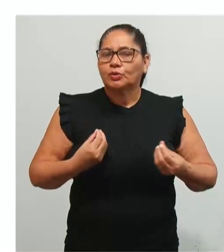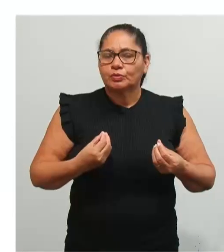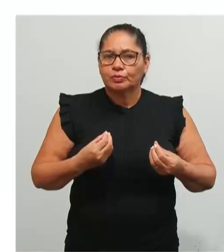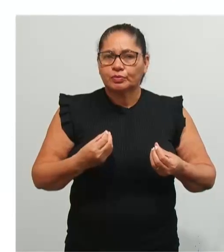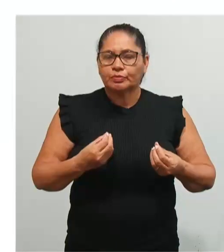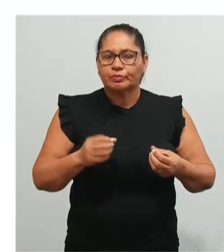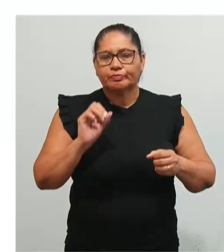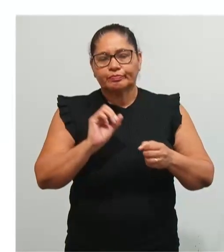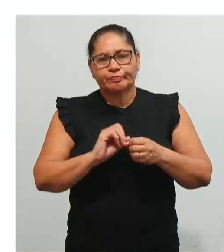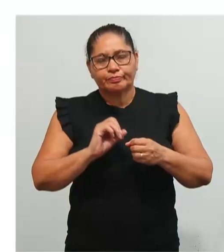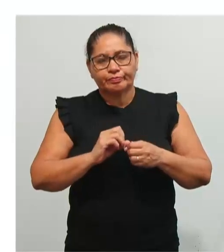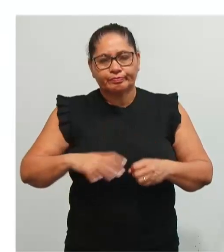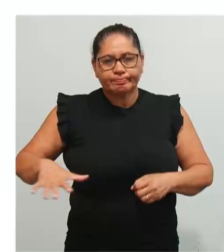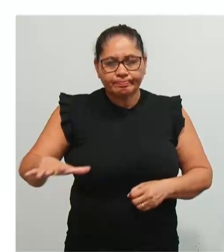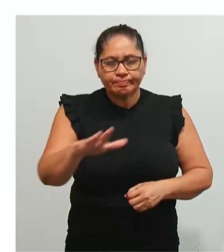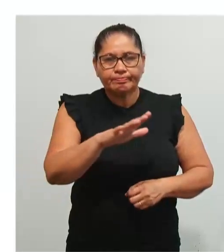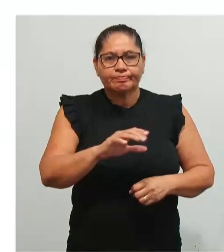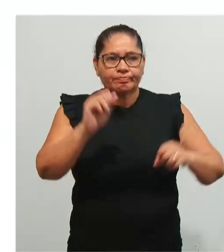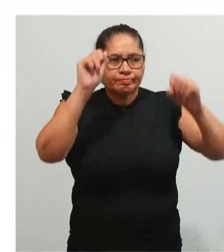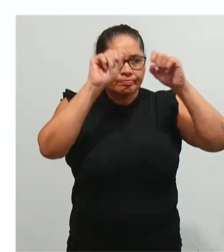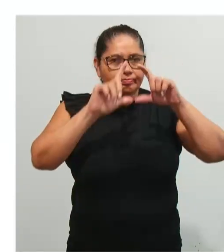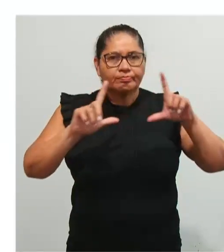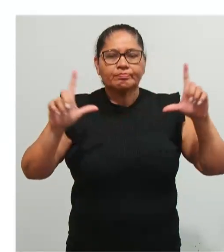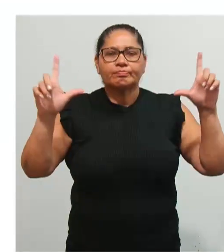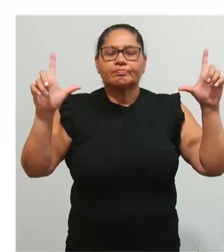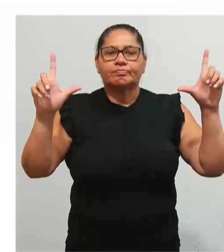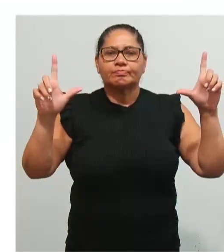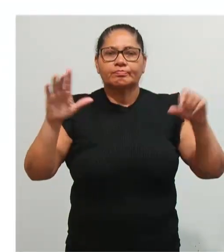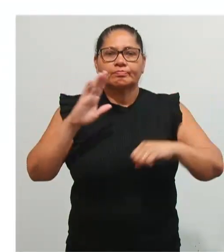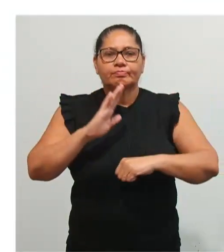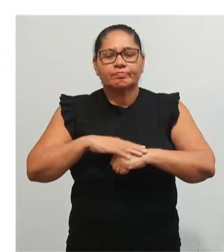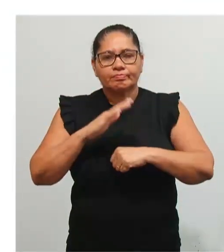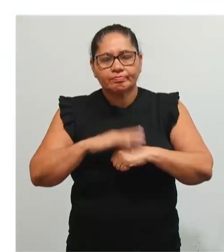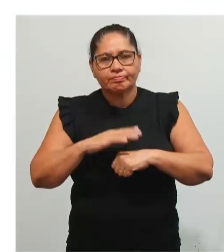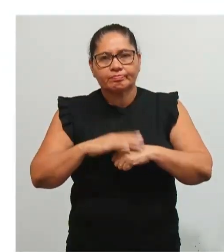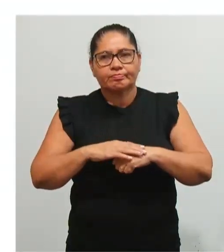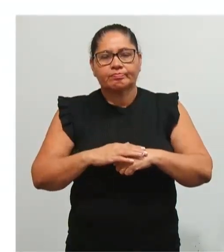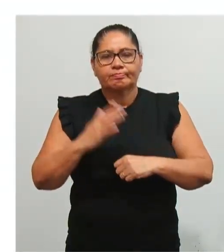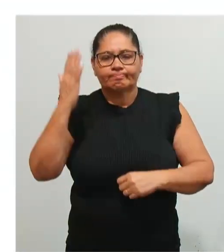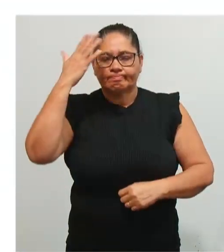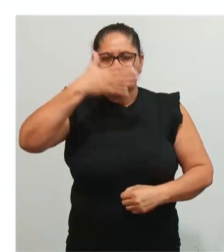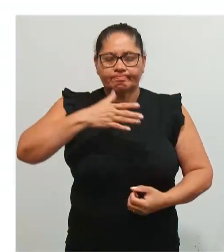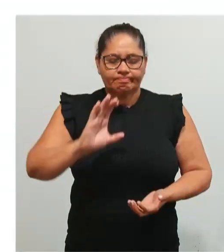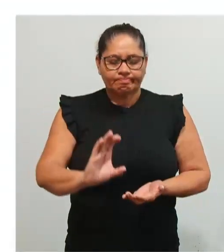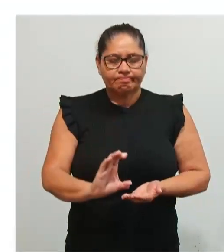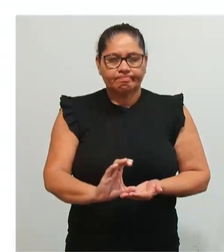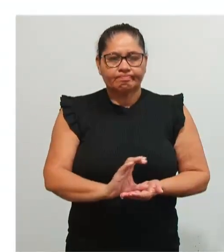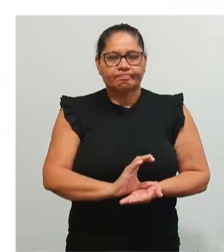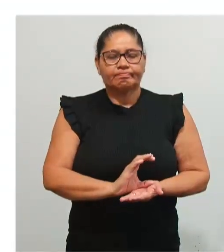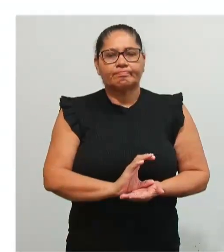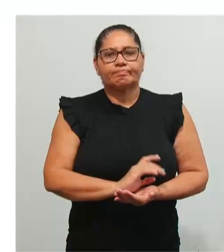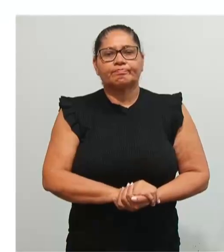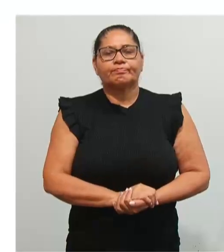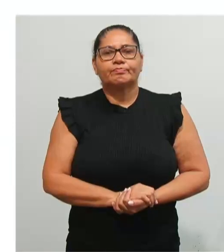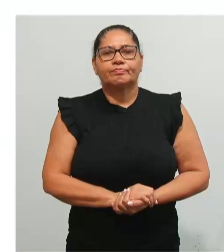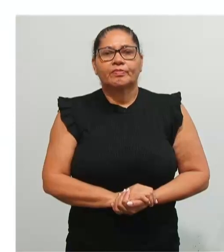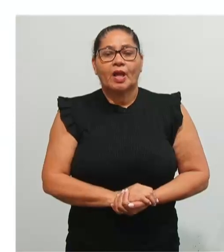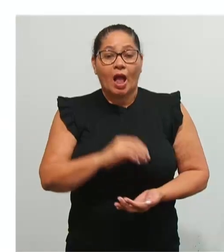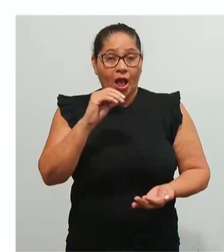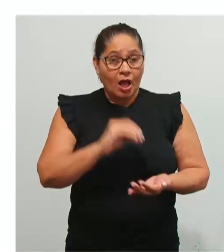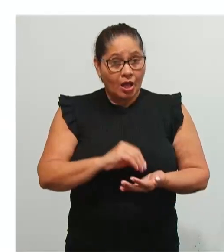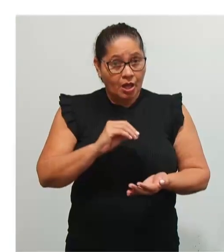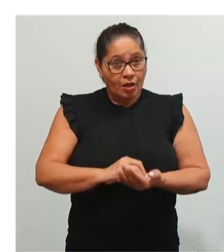suas dimensões, transparência de suas ações, prestação responsável de contas. A ausência